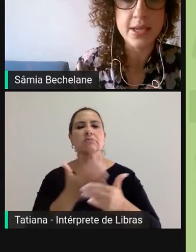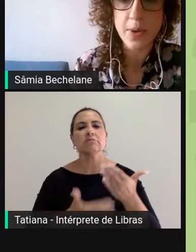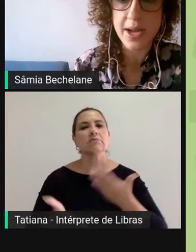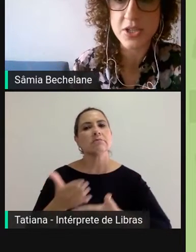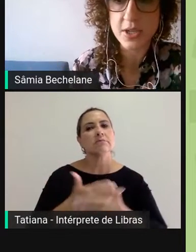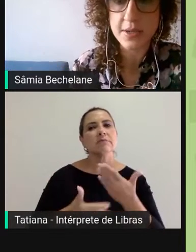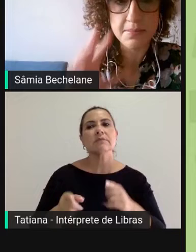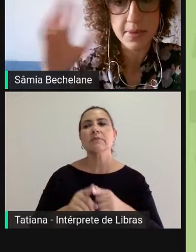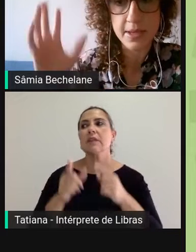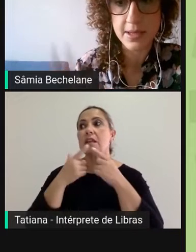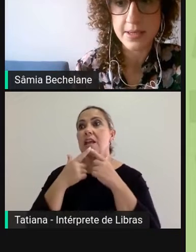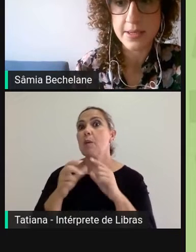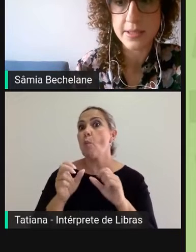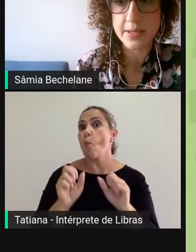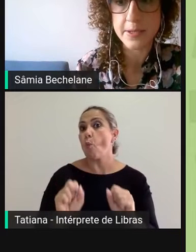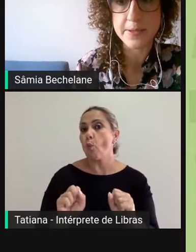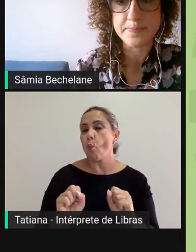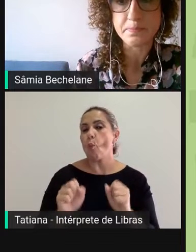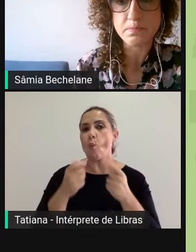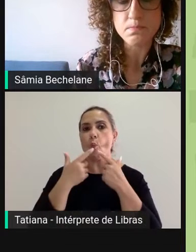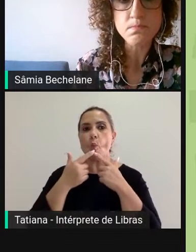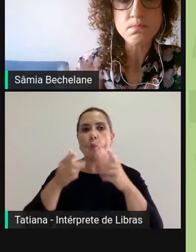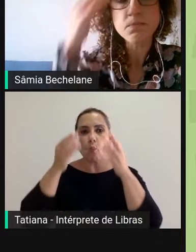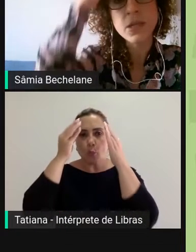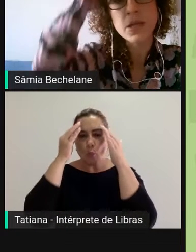ali a linguagem ali